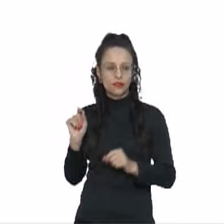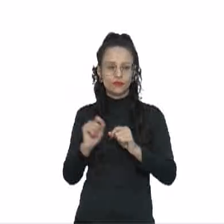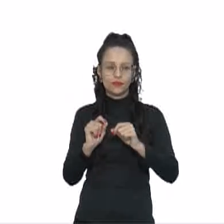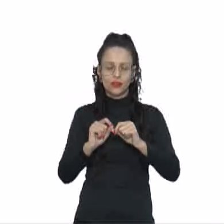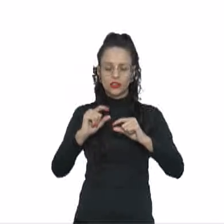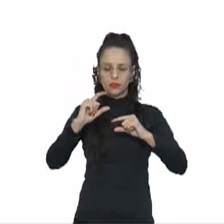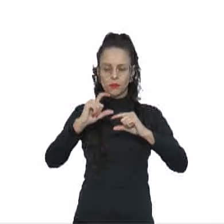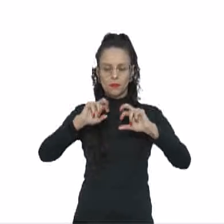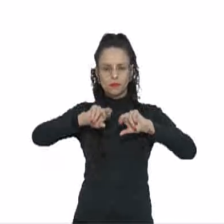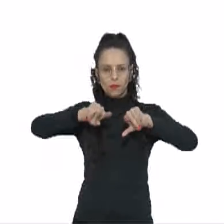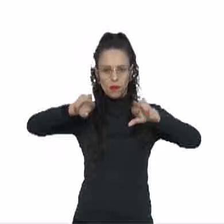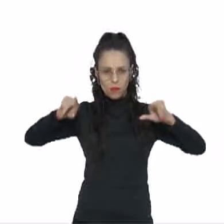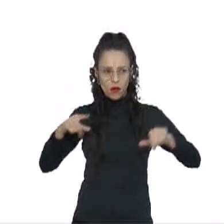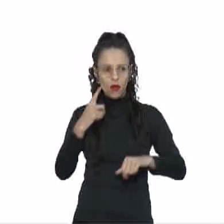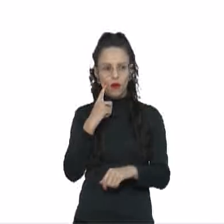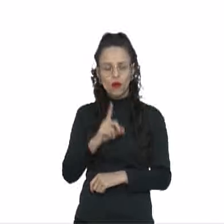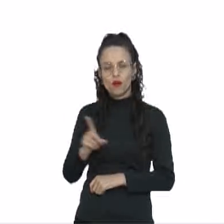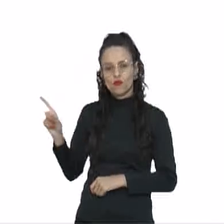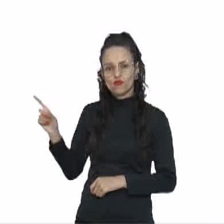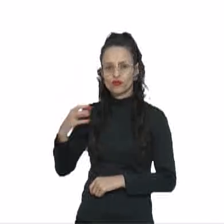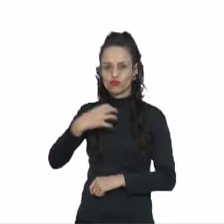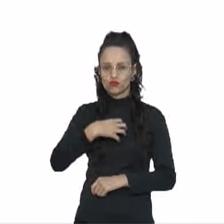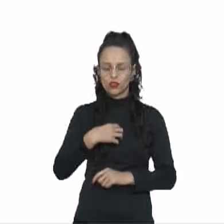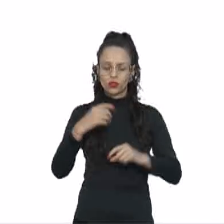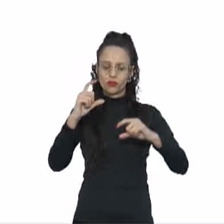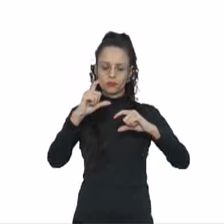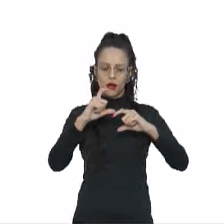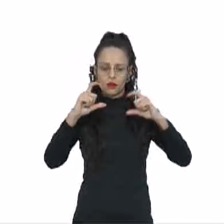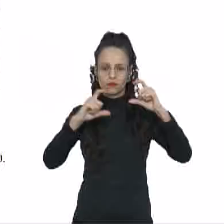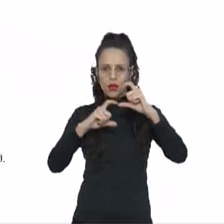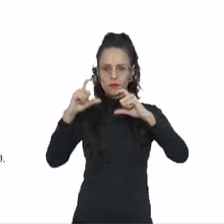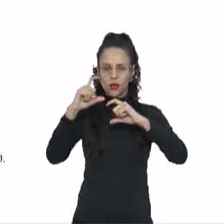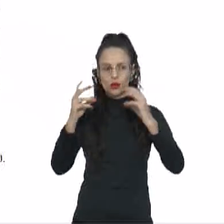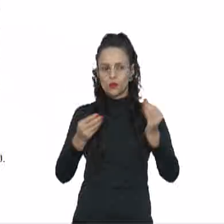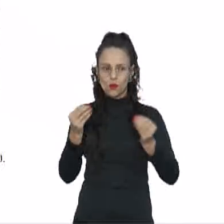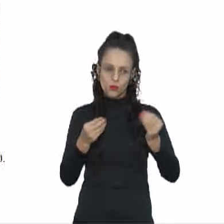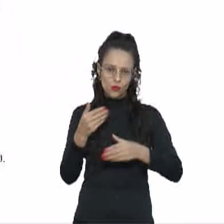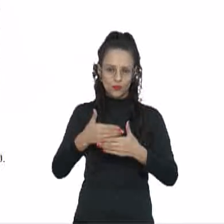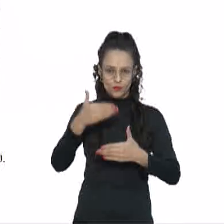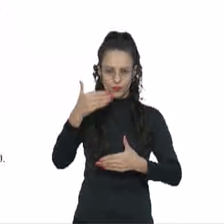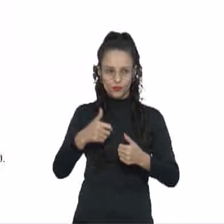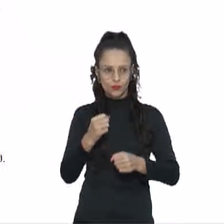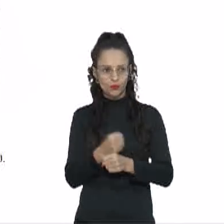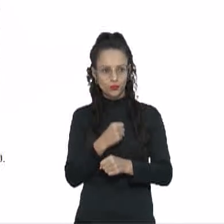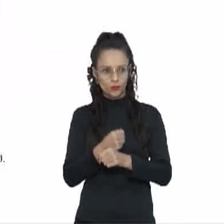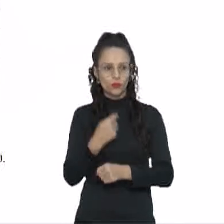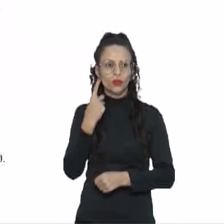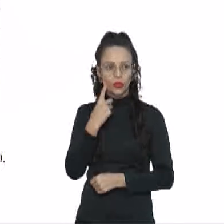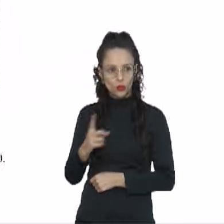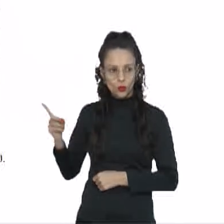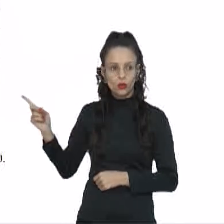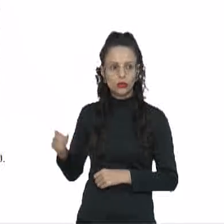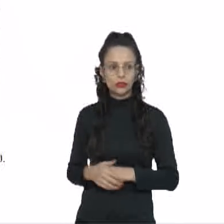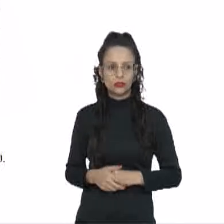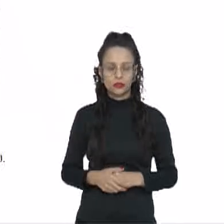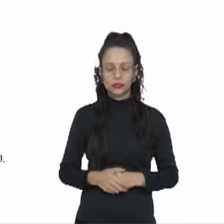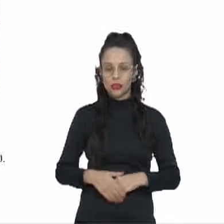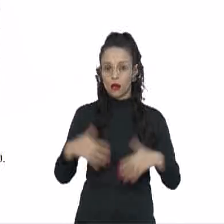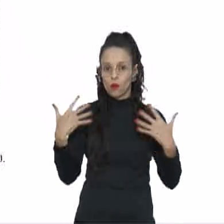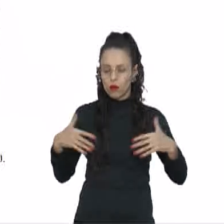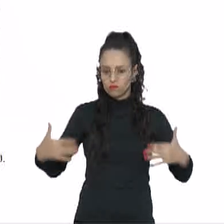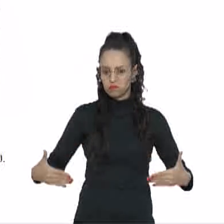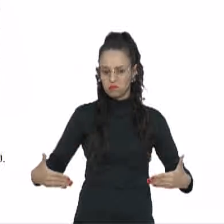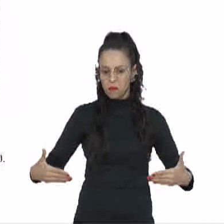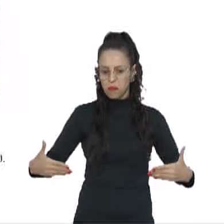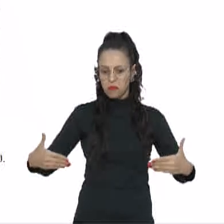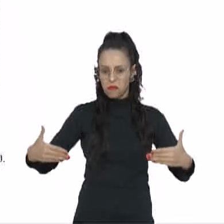geométricas poligonais. E aqui então está a técnica da pedra de 12 ângulos. Olhe, pense, muralhas,